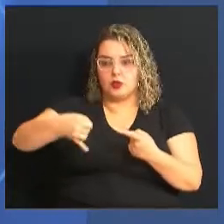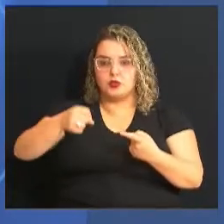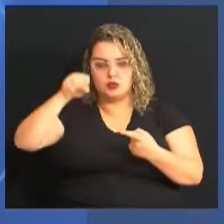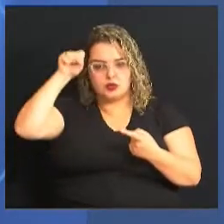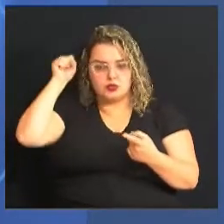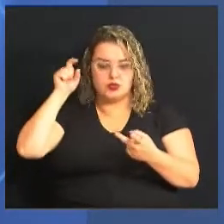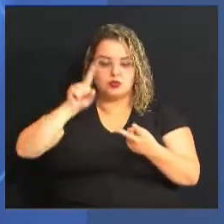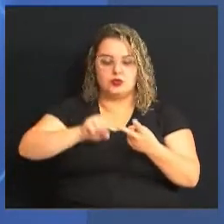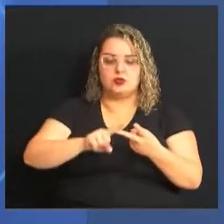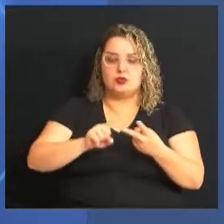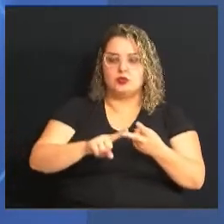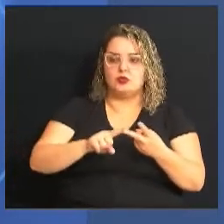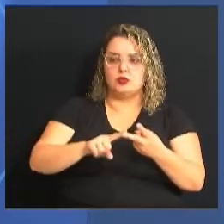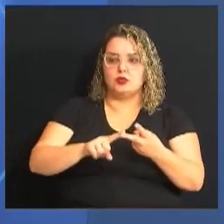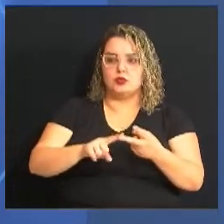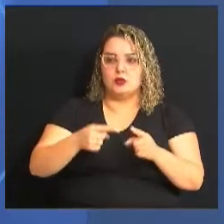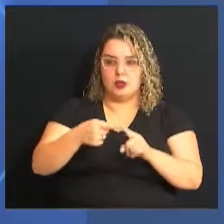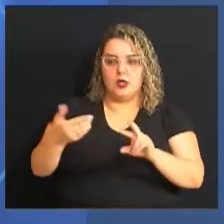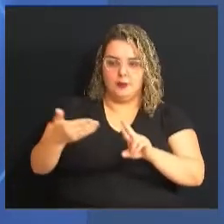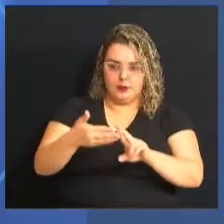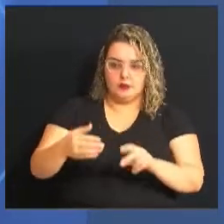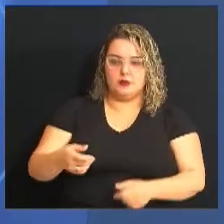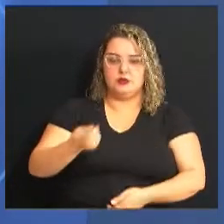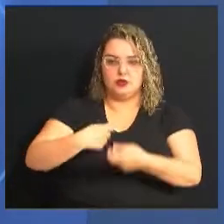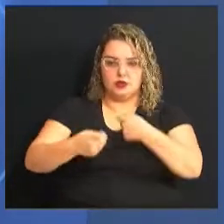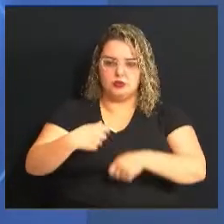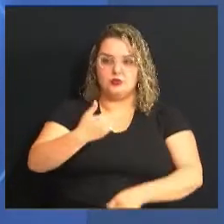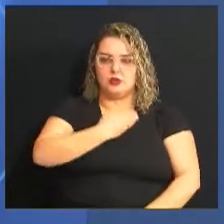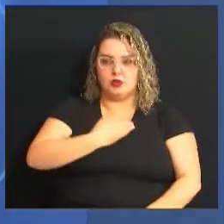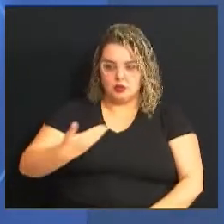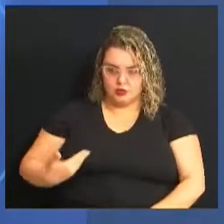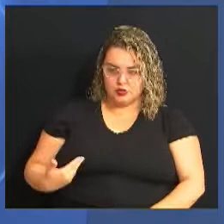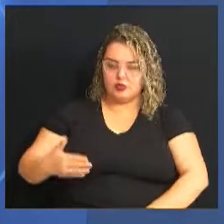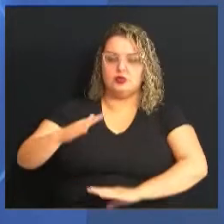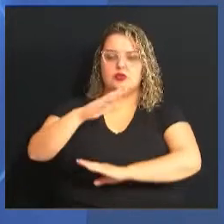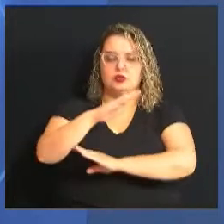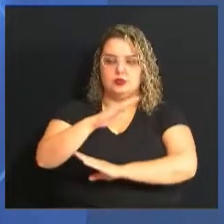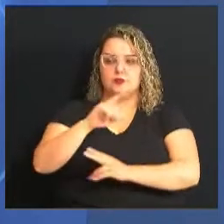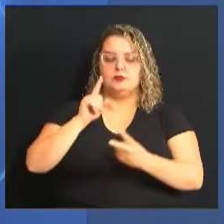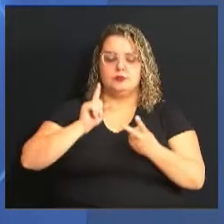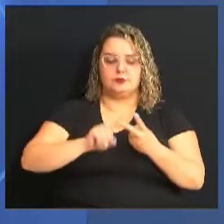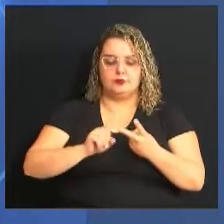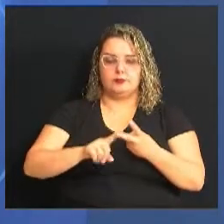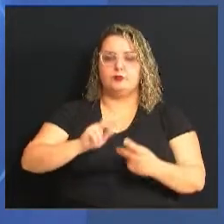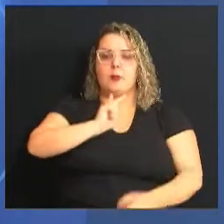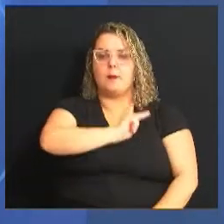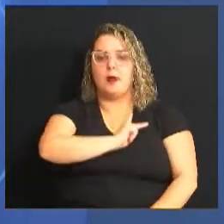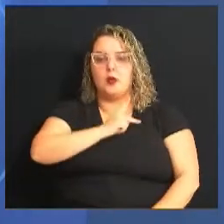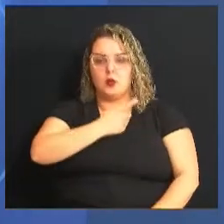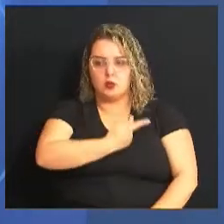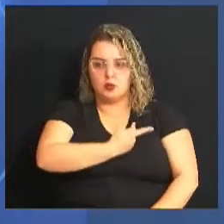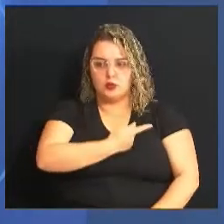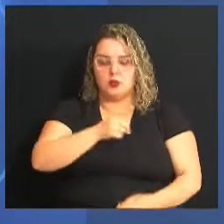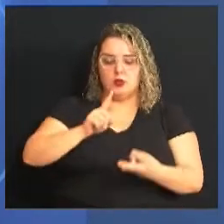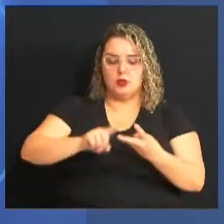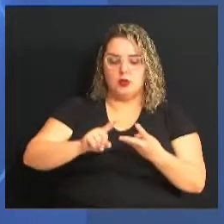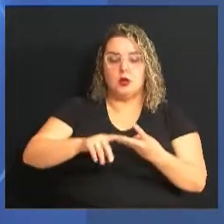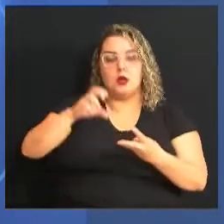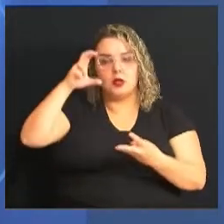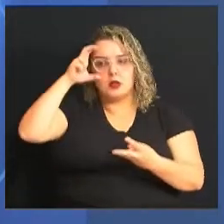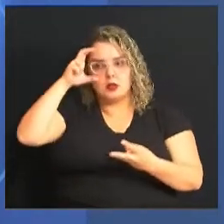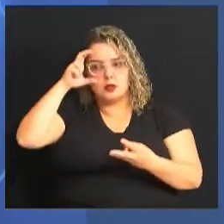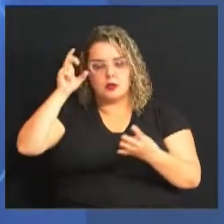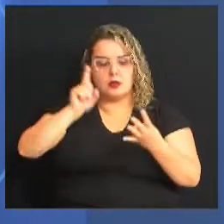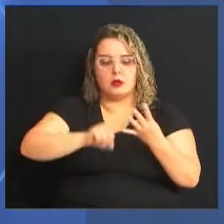Barbarense, representando a Comissão de Administração Pública da Câmara Municipal, Paulo Haddad, Carlinhos Camelô e